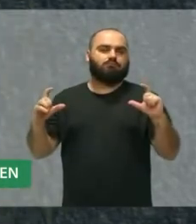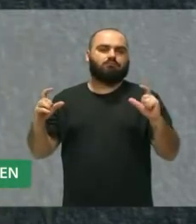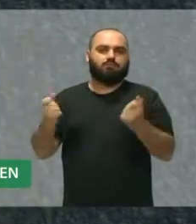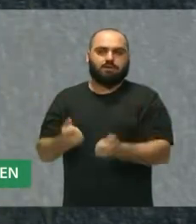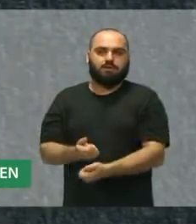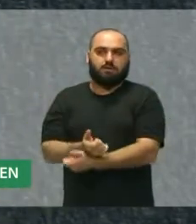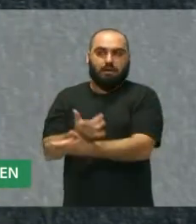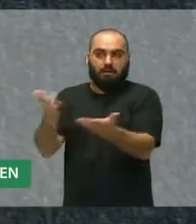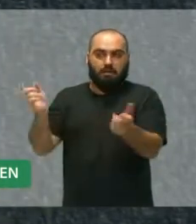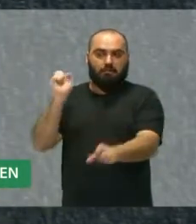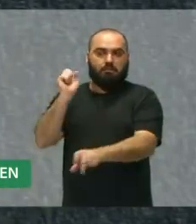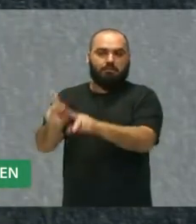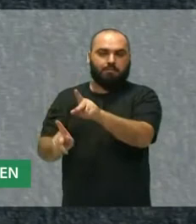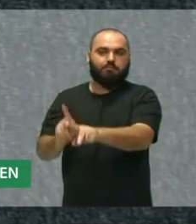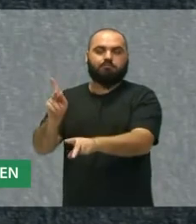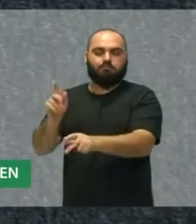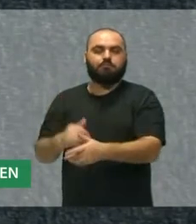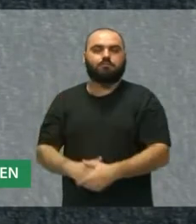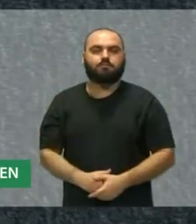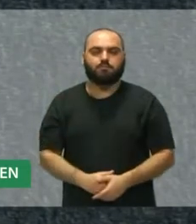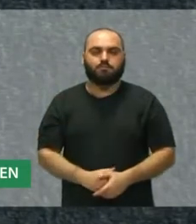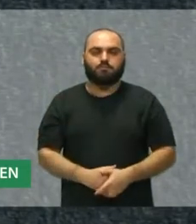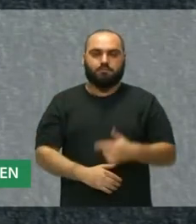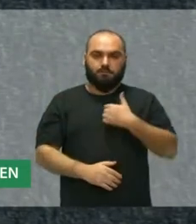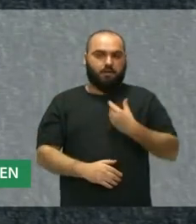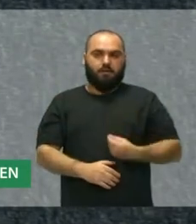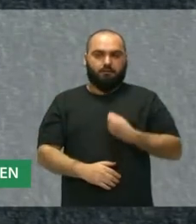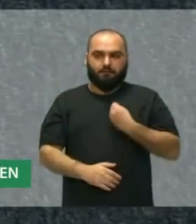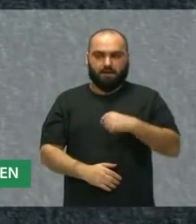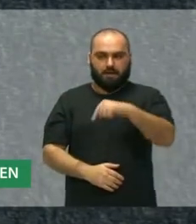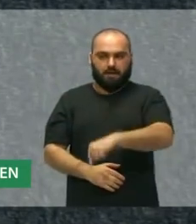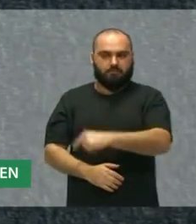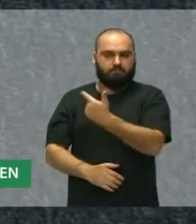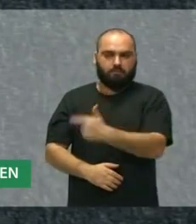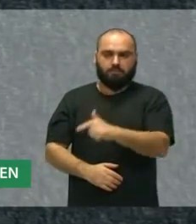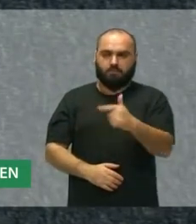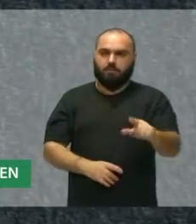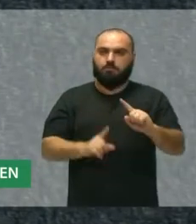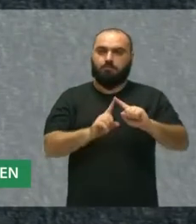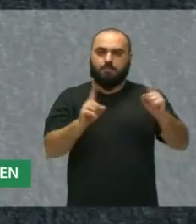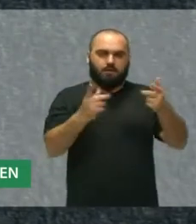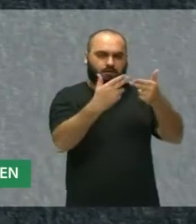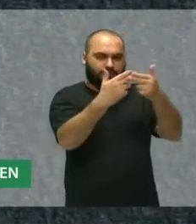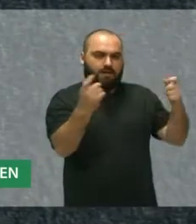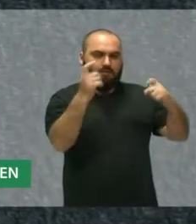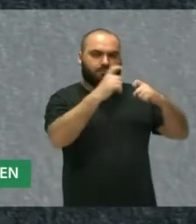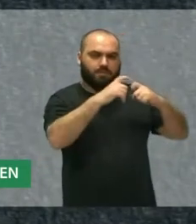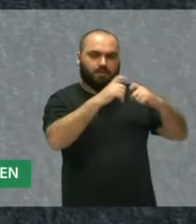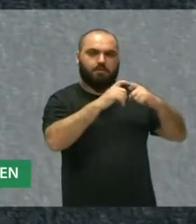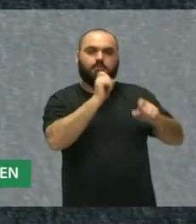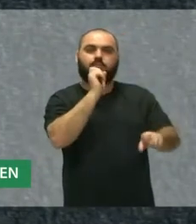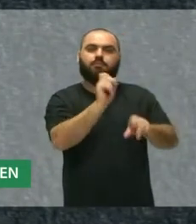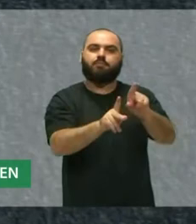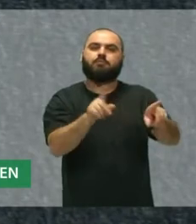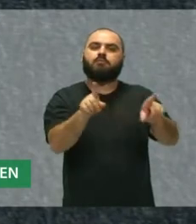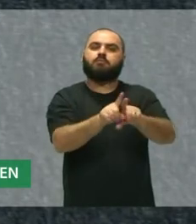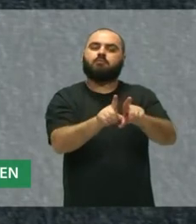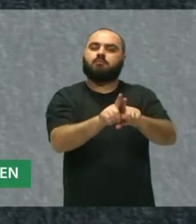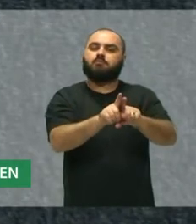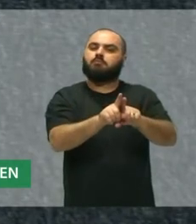disponibilizamos para a população. E eu acredito, eu não estava aqui na ocasião, mas eu tenho ouvido de médicos, mesmo da população, que o Marieta